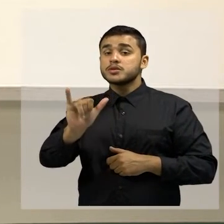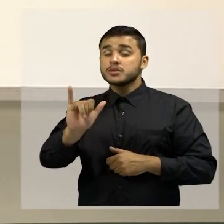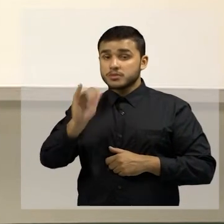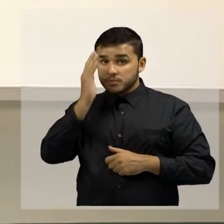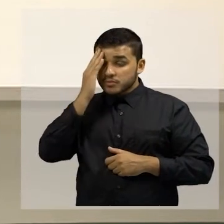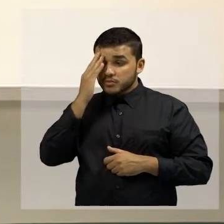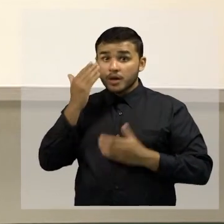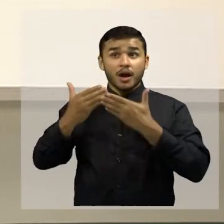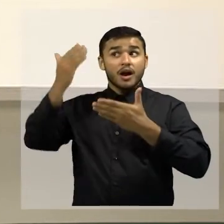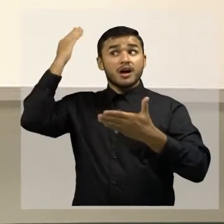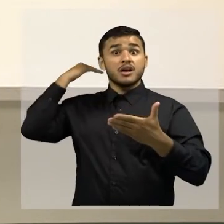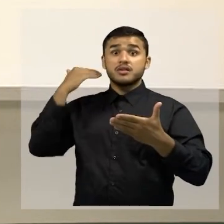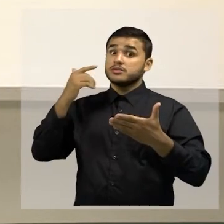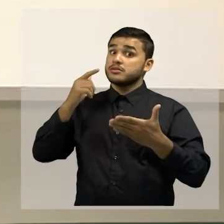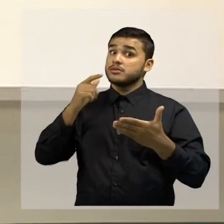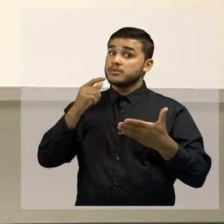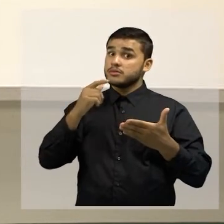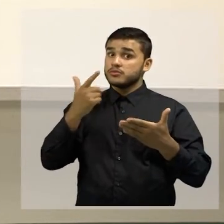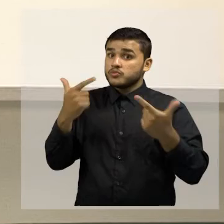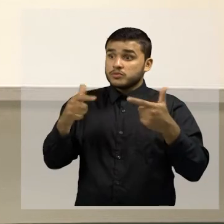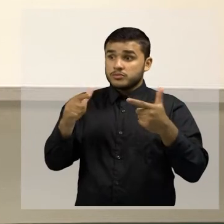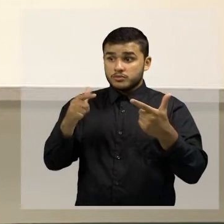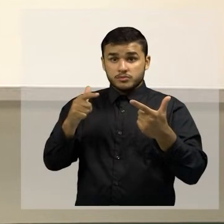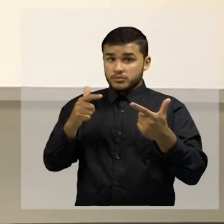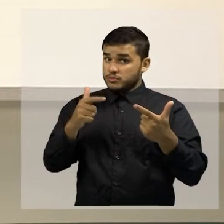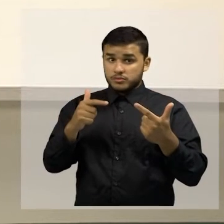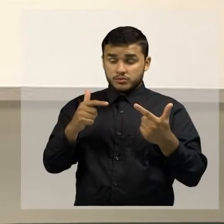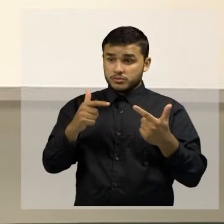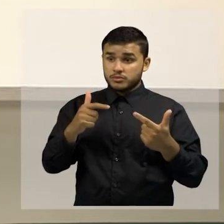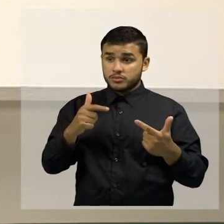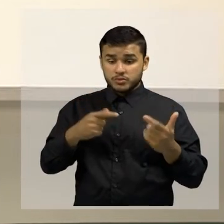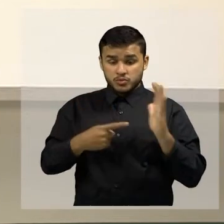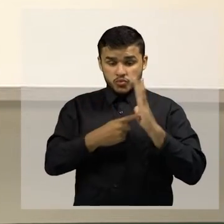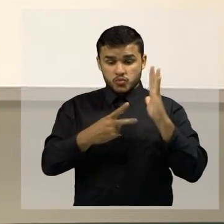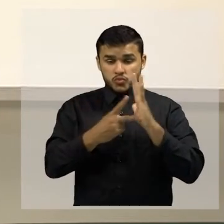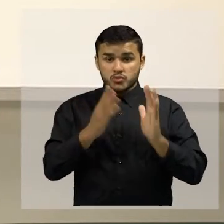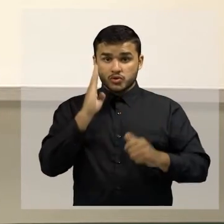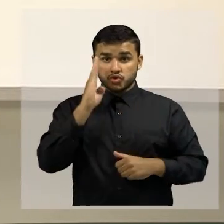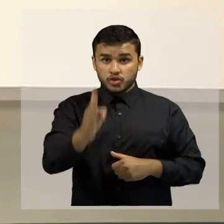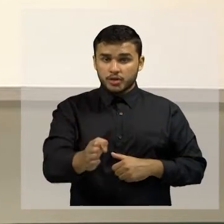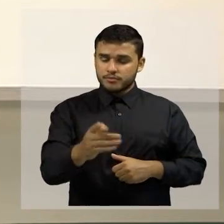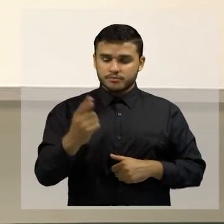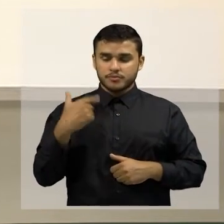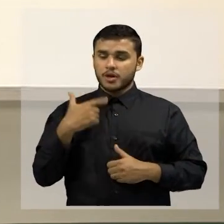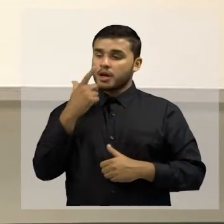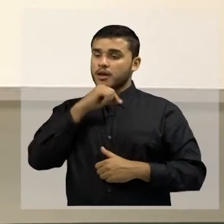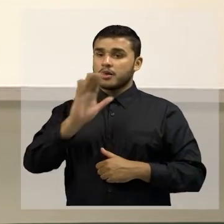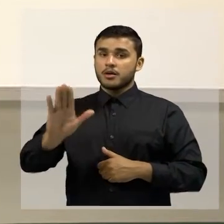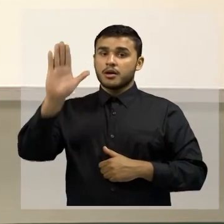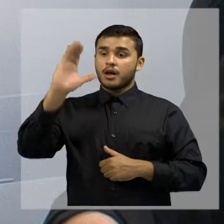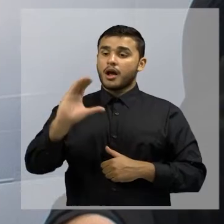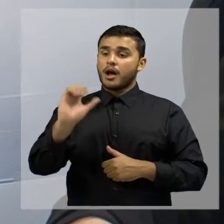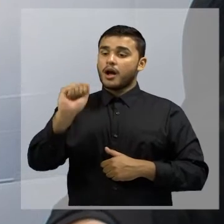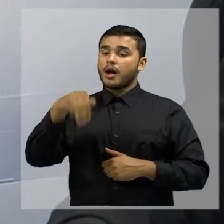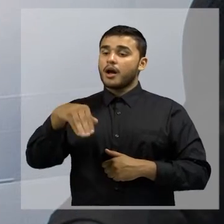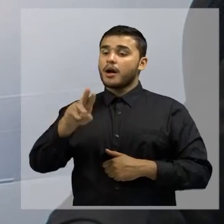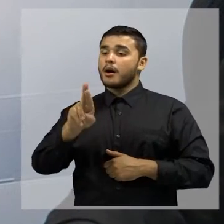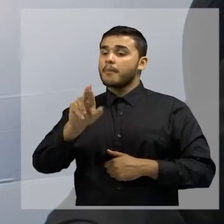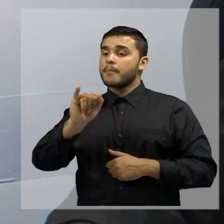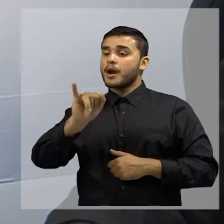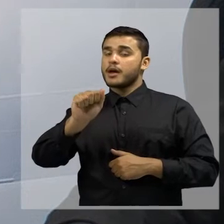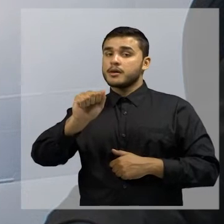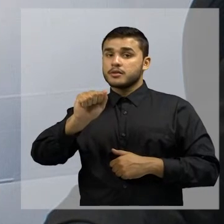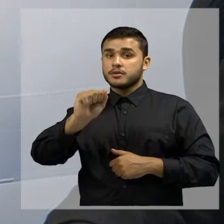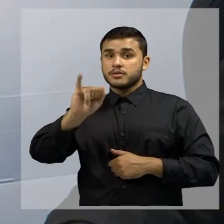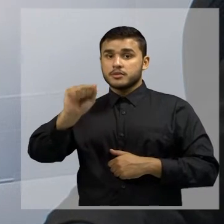ainda não existia a reeleição. Tanto que posteriormente ele voltou a ser prefeito. Exatamente. Depois do Cambraia. Exatamente. Agora,